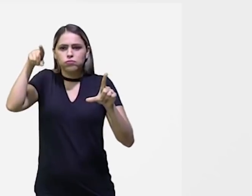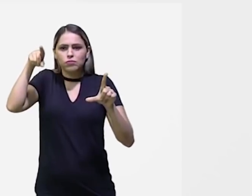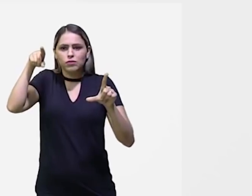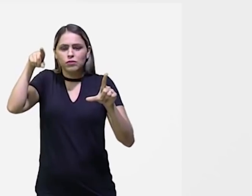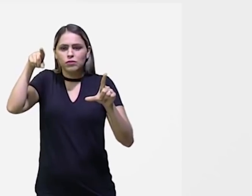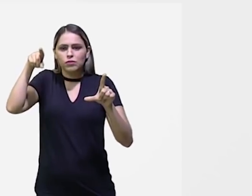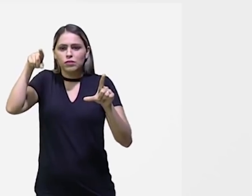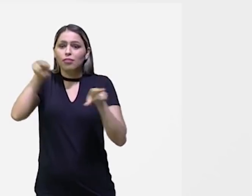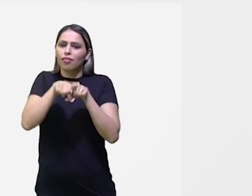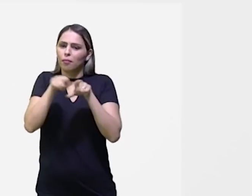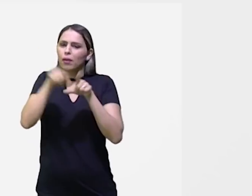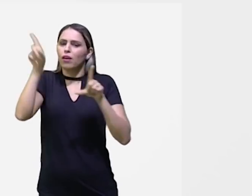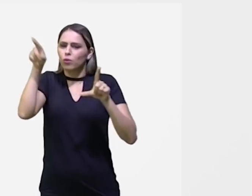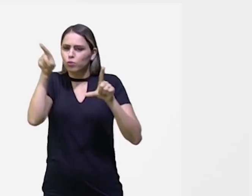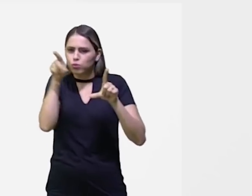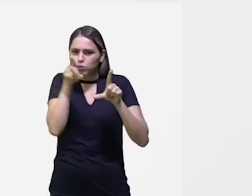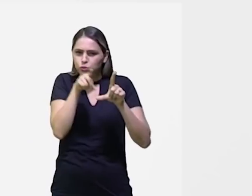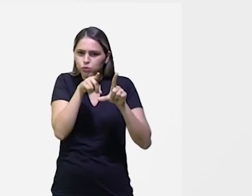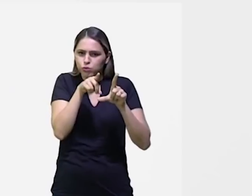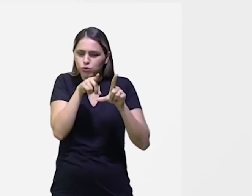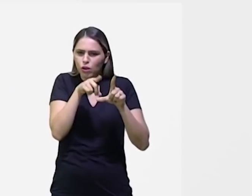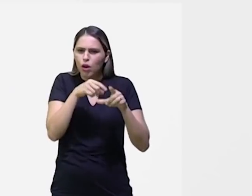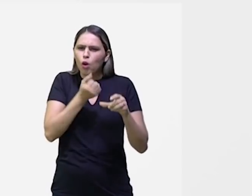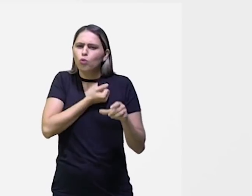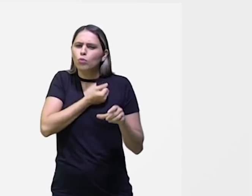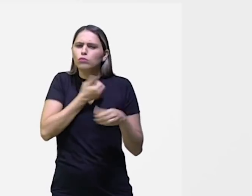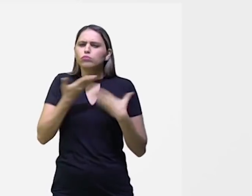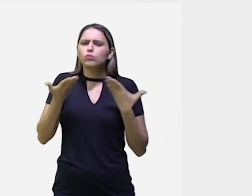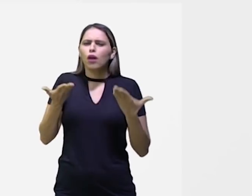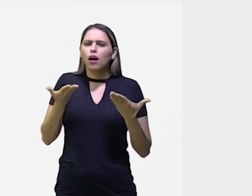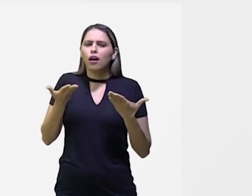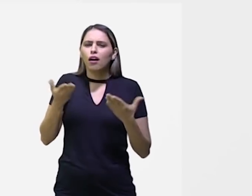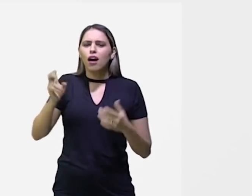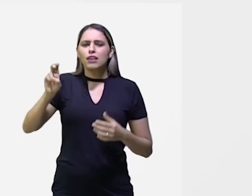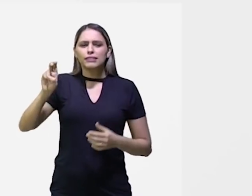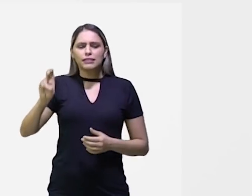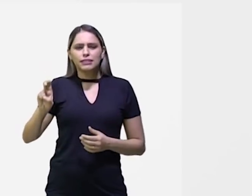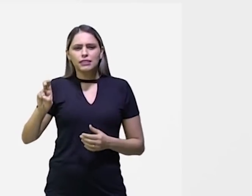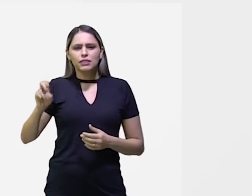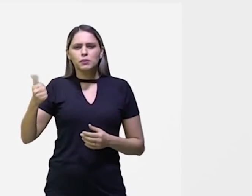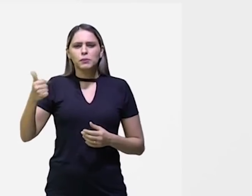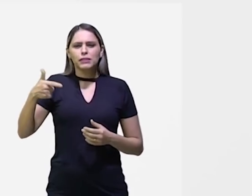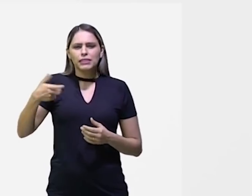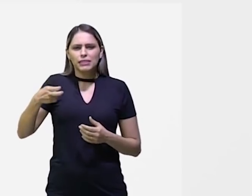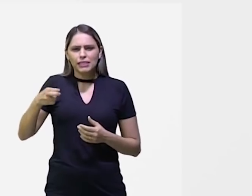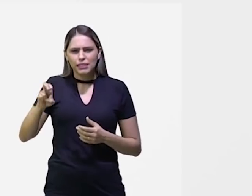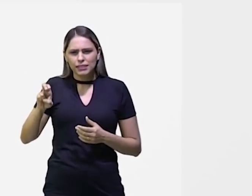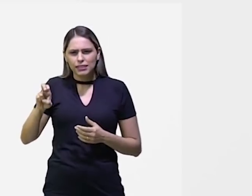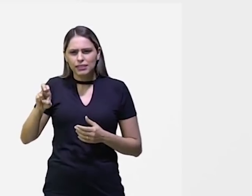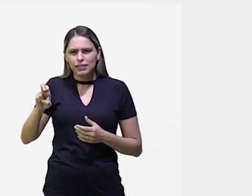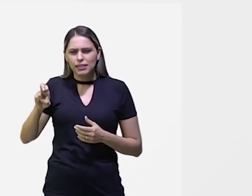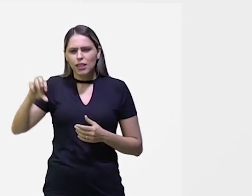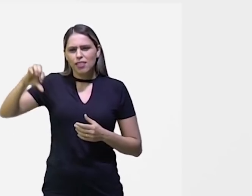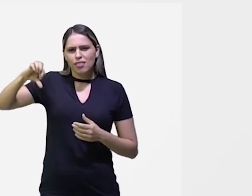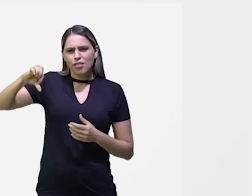aí nos balões. 5, 15, 9, 12, 10,